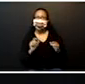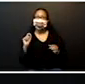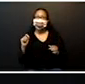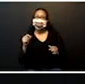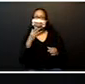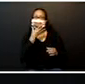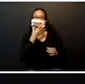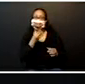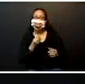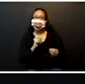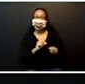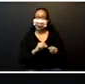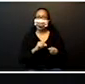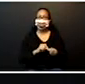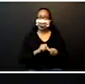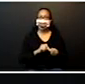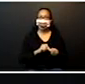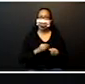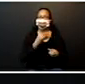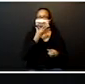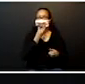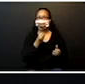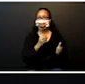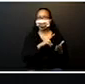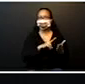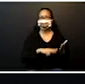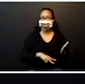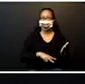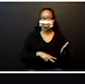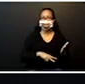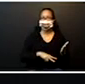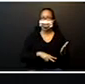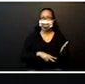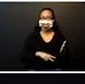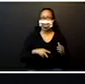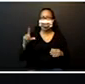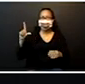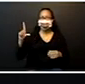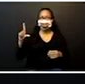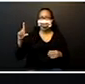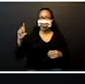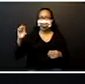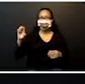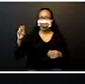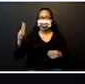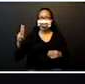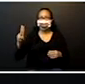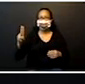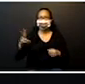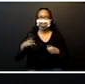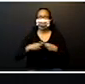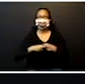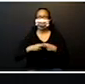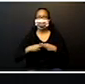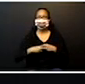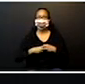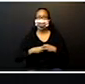ele leu. Leu é um verbo de ação, é uma coisa que as pessoas fazem. A